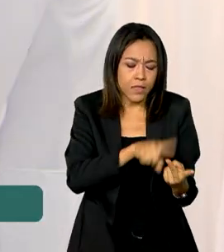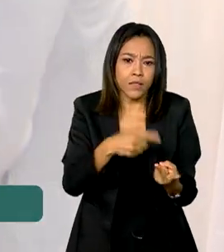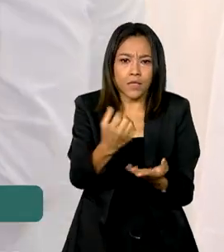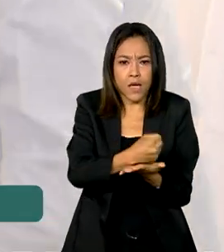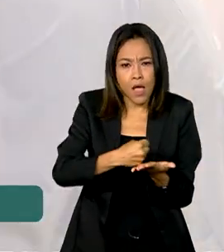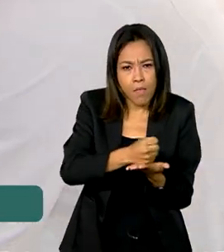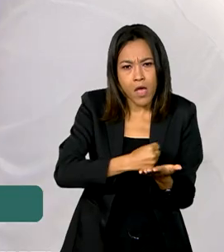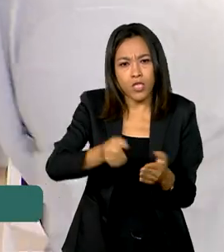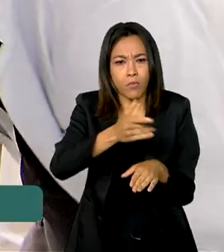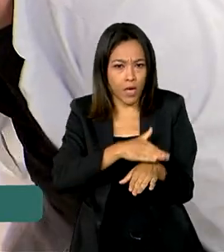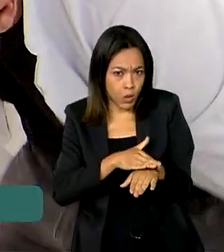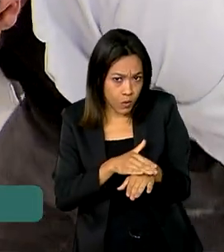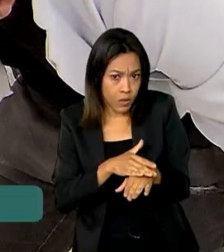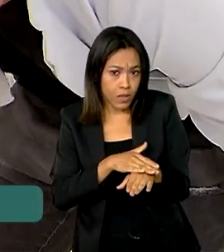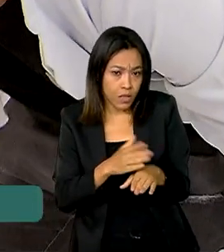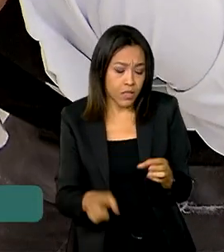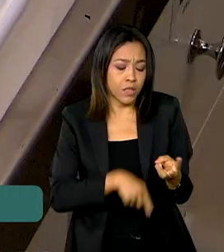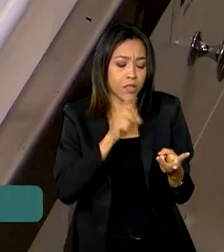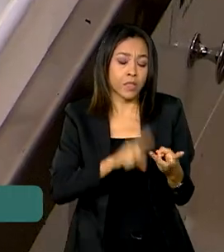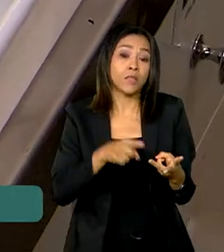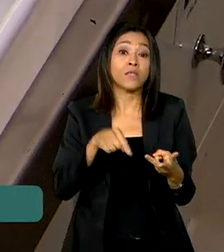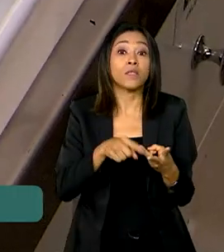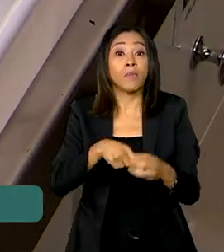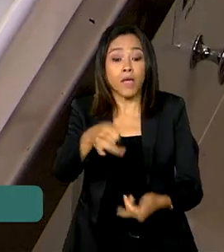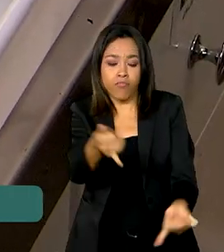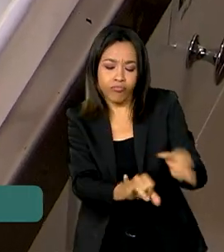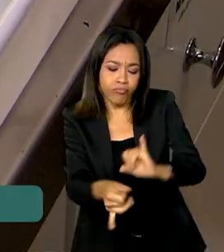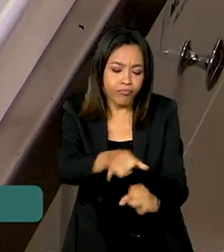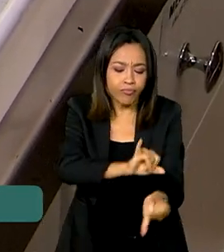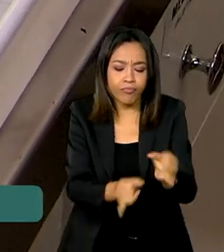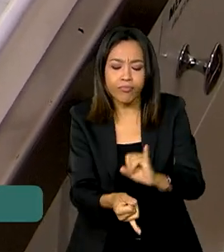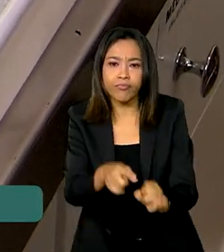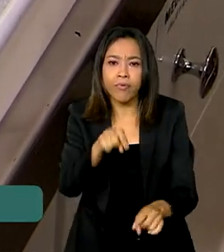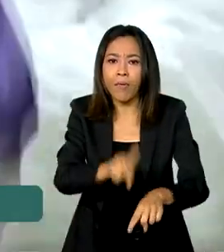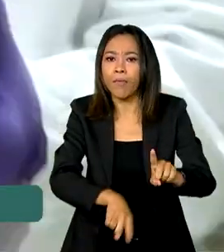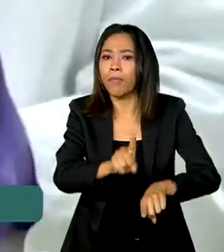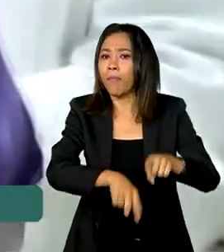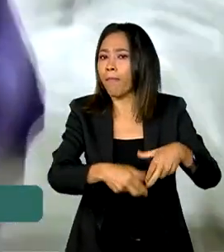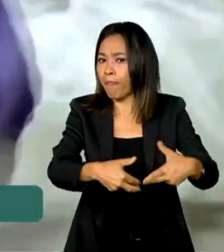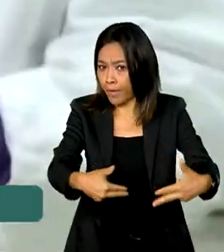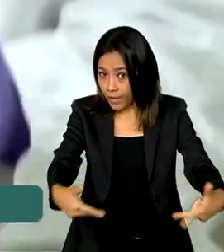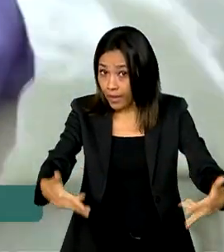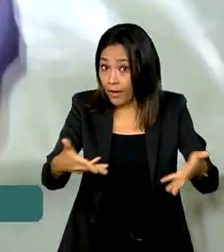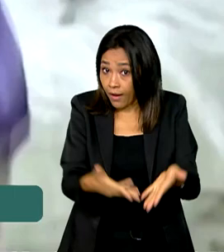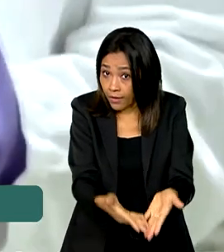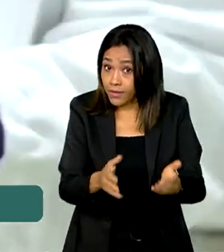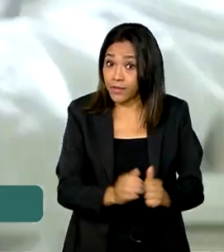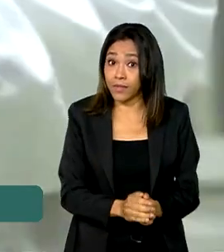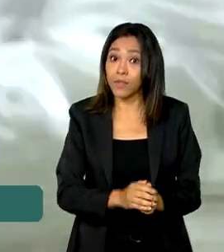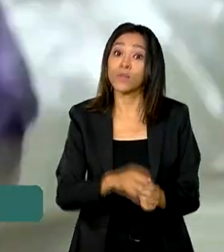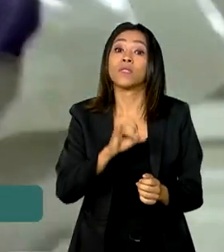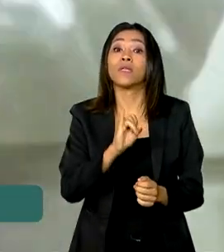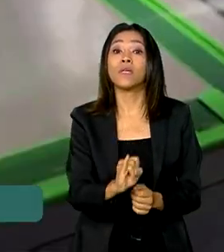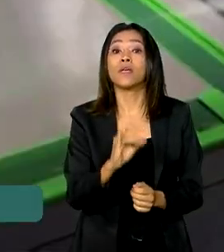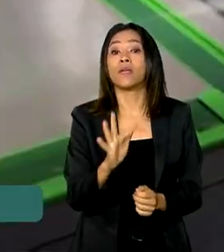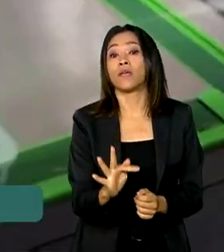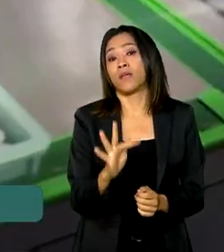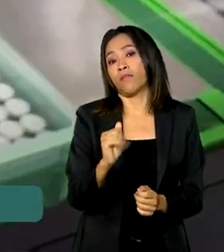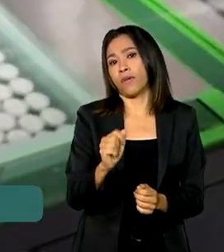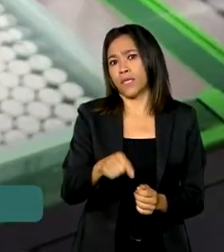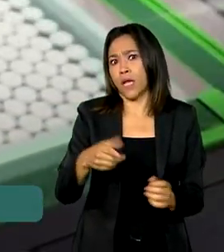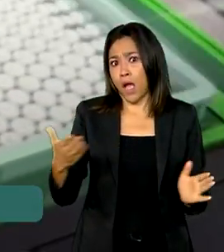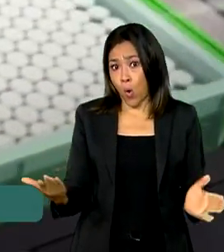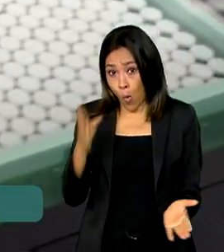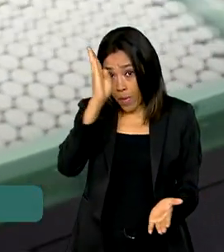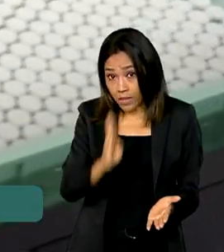para doenças negligenciadas e insumos farmacêuticos ativos, os chamados IFAs. Atualmente, o Brasil importa mais